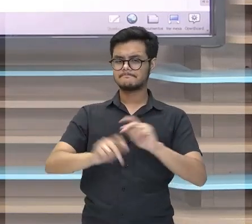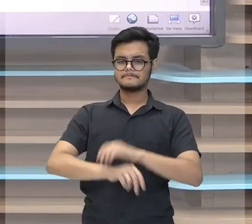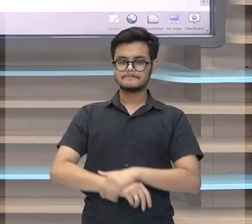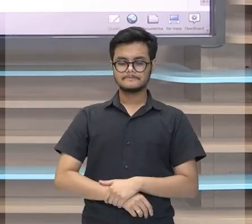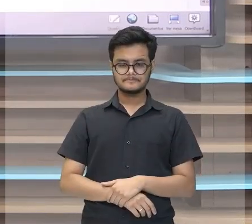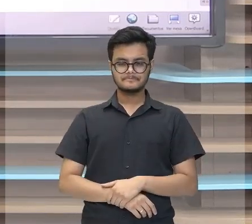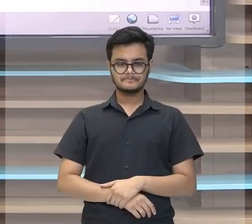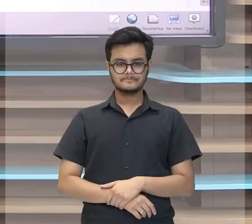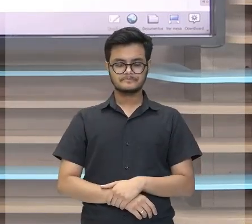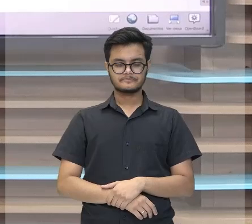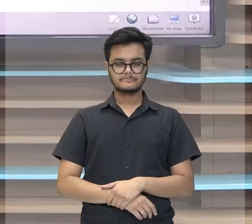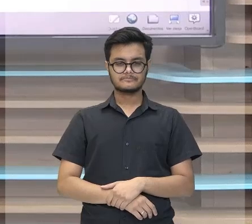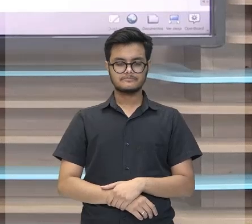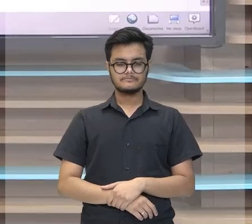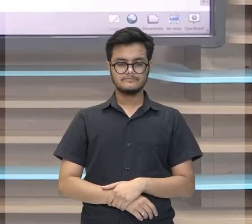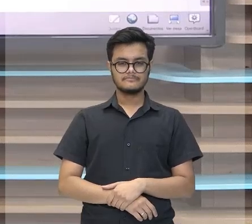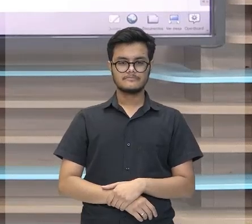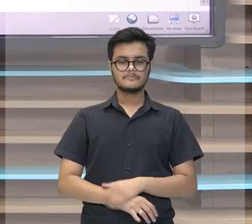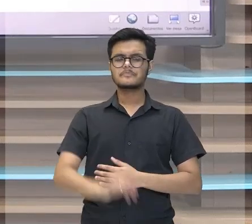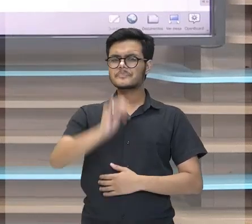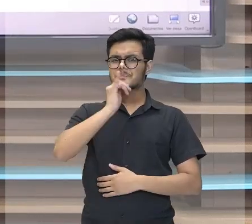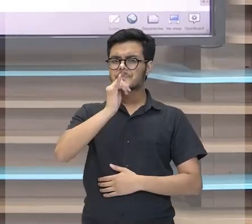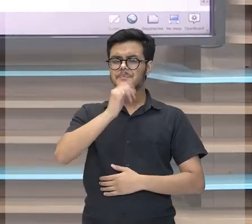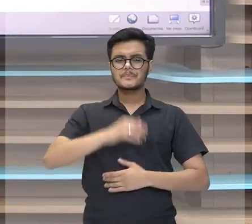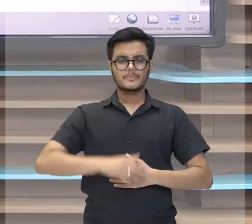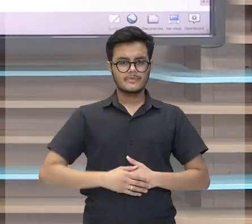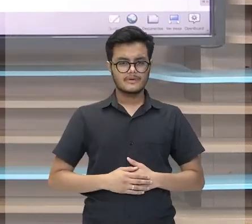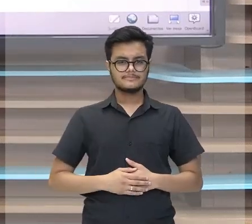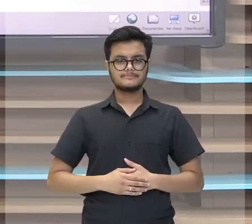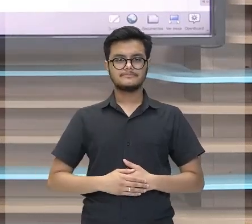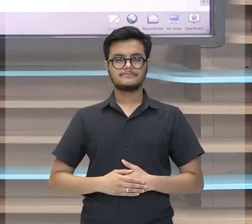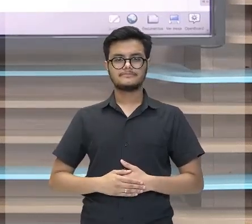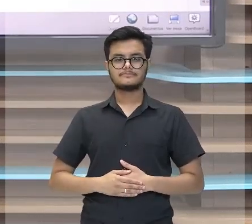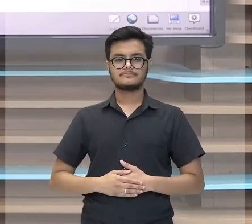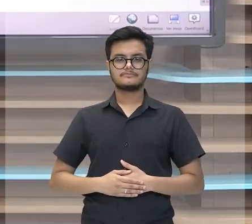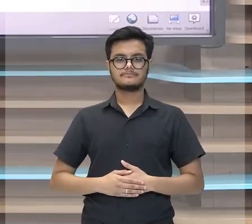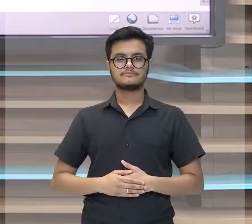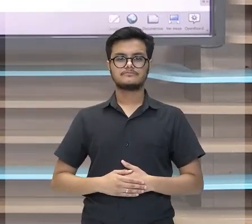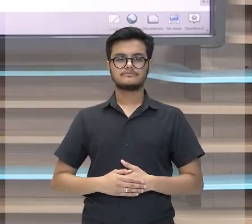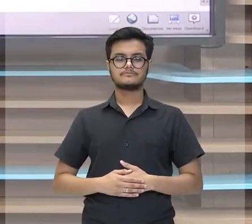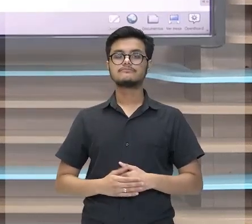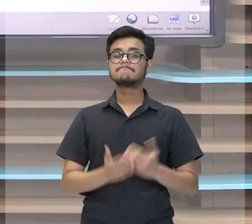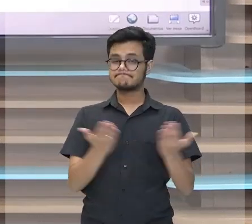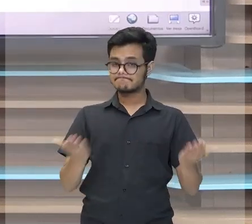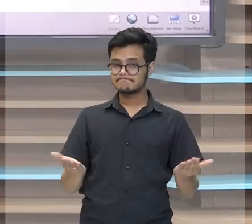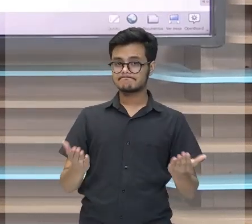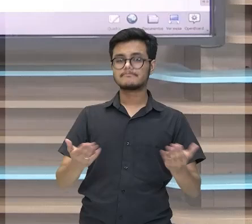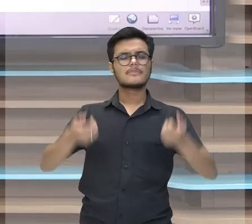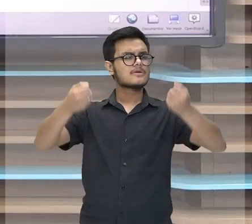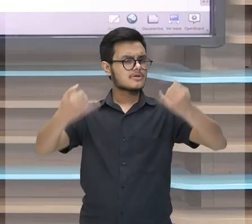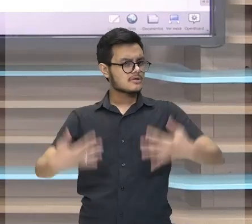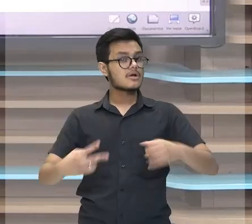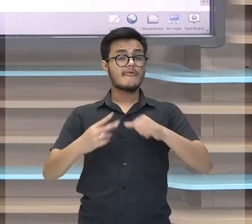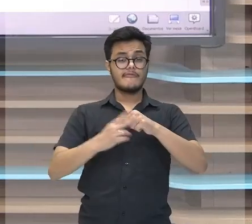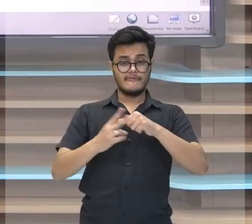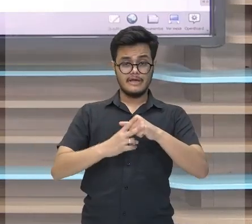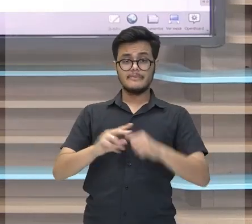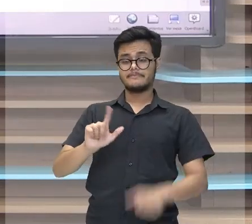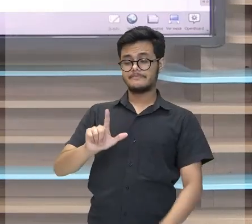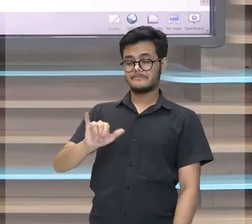nós finalizarmos esta aula, vamos observar o seguinte, que, em geral, quando se fala em verbo de